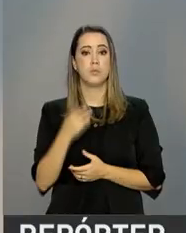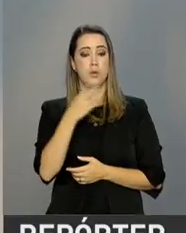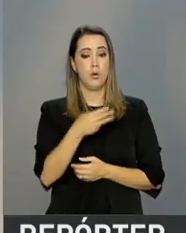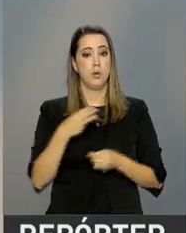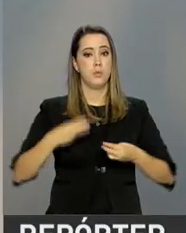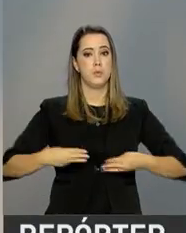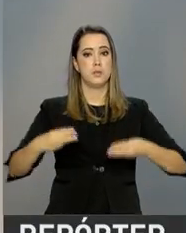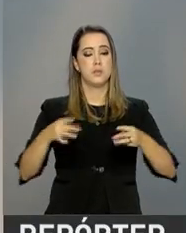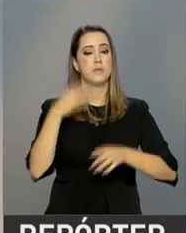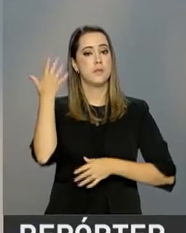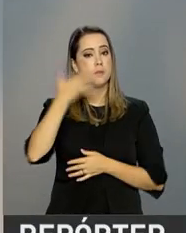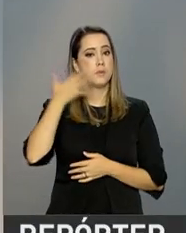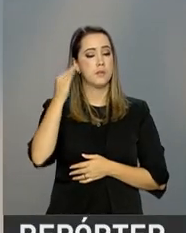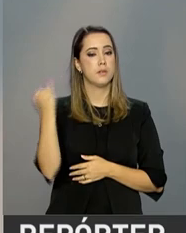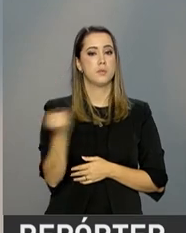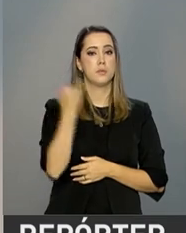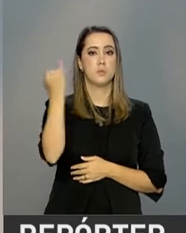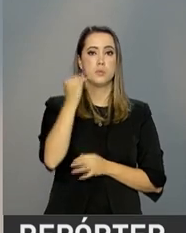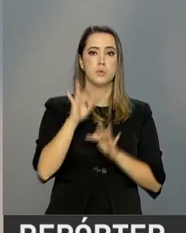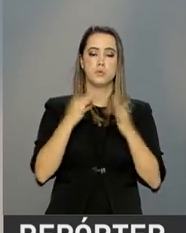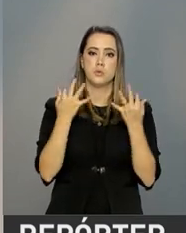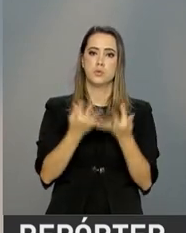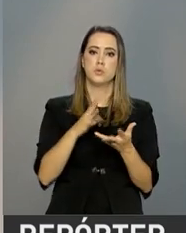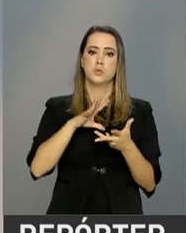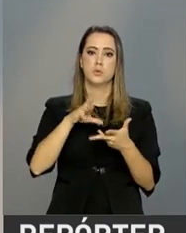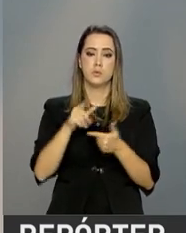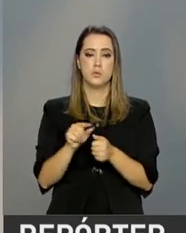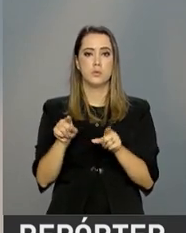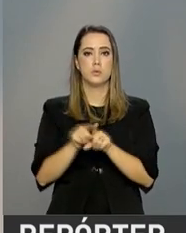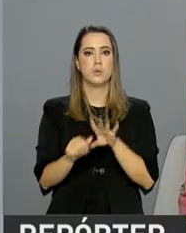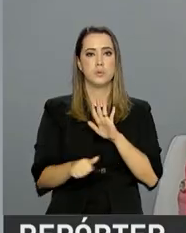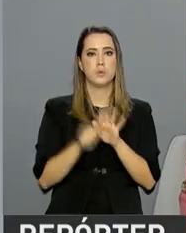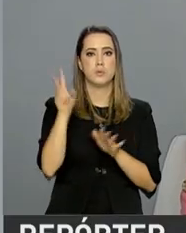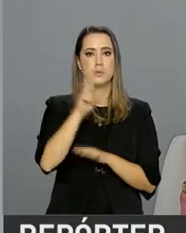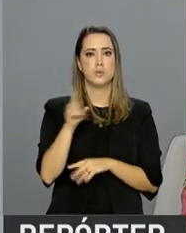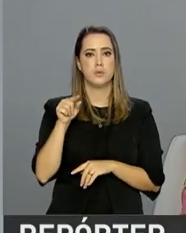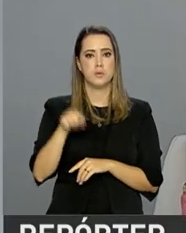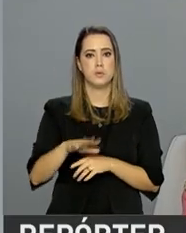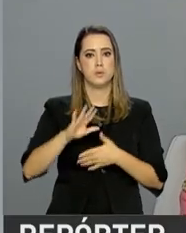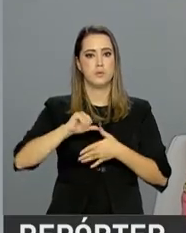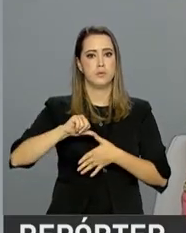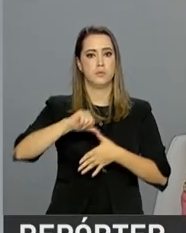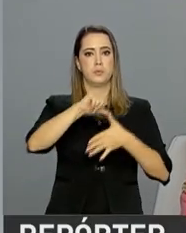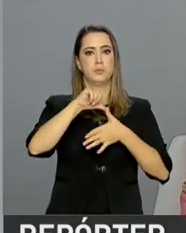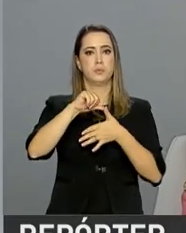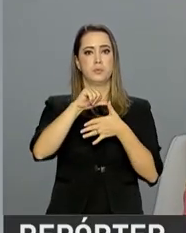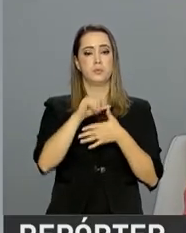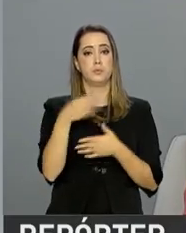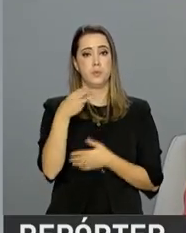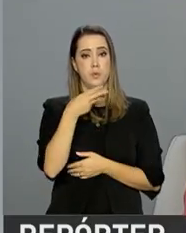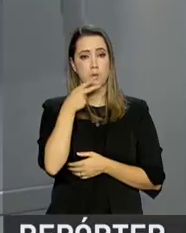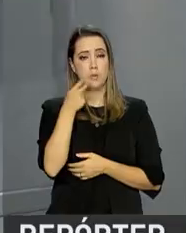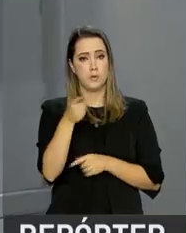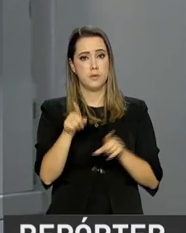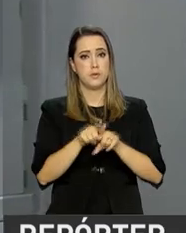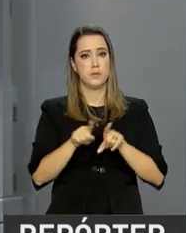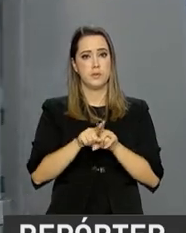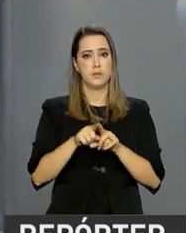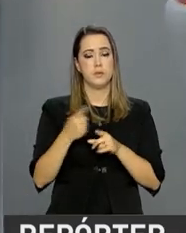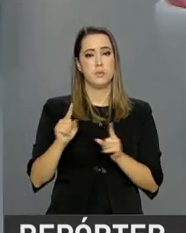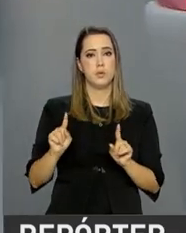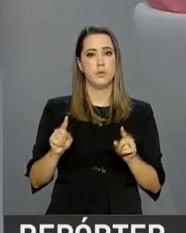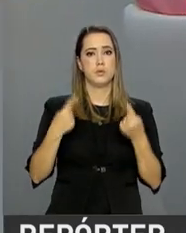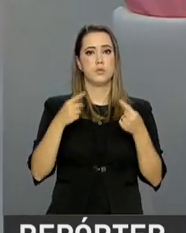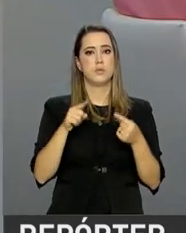ministro vai explicar a importância do fórum com que pela primeira vez será realizado no hemisfério sul o ministro vai falar também dos desafios